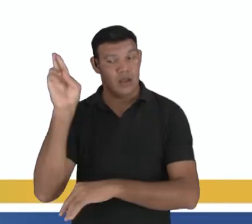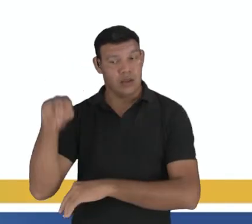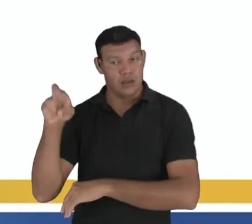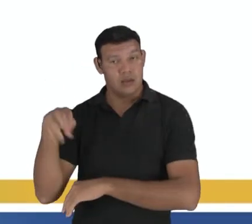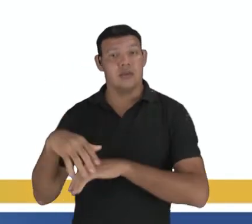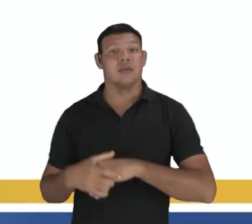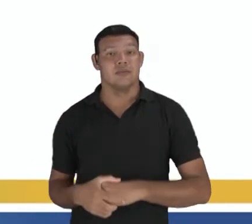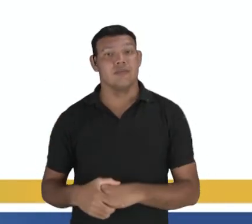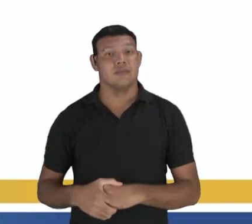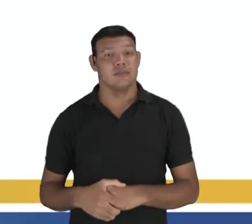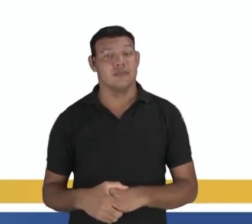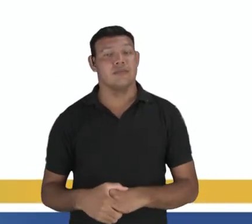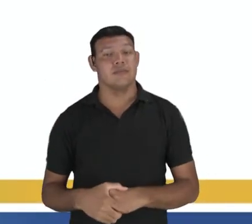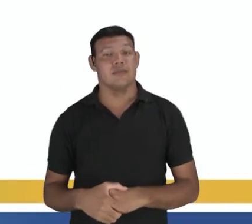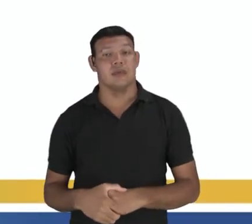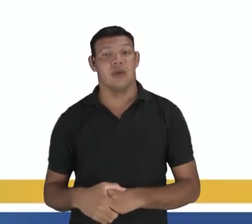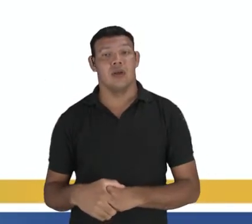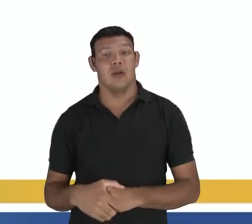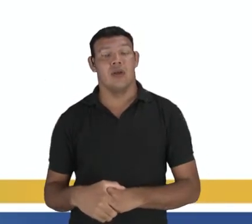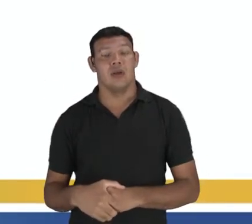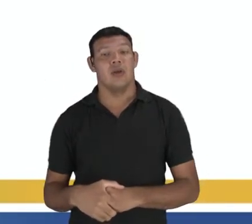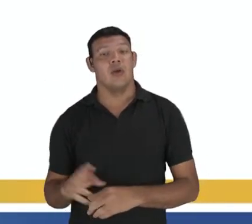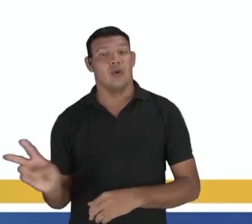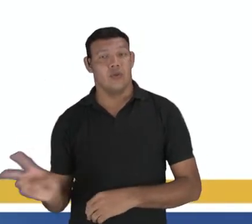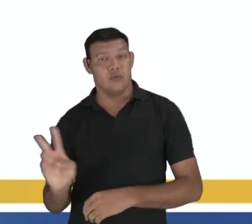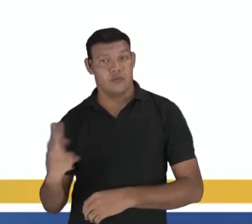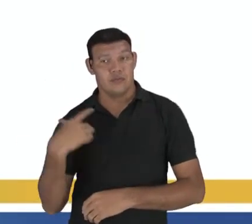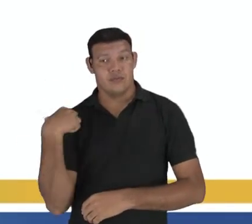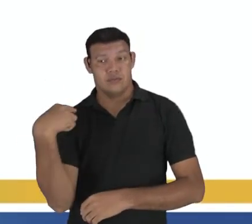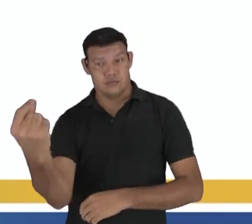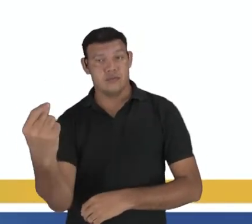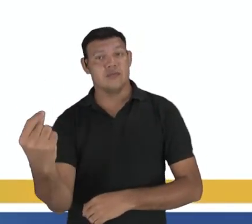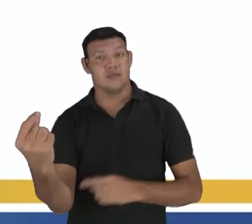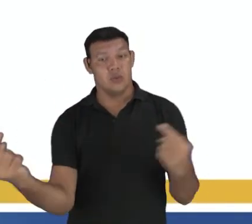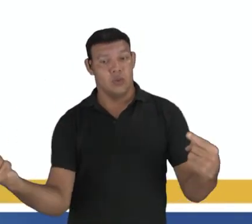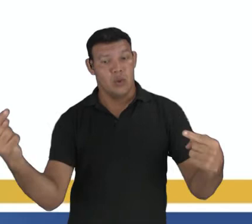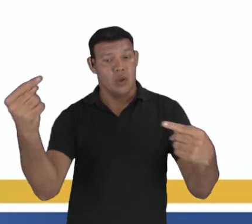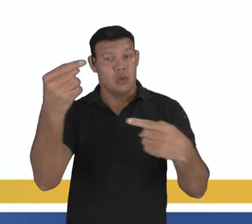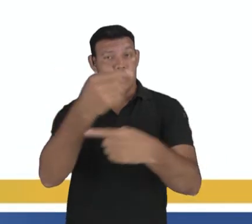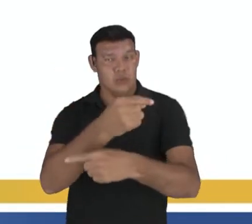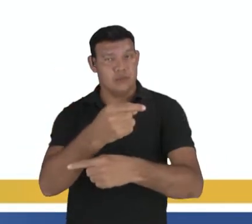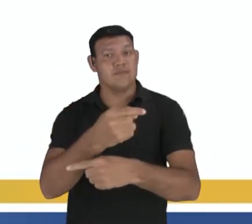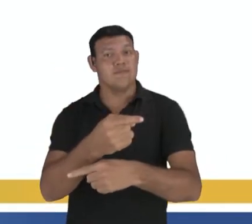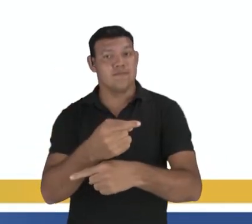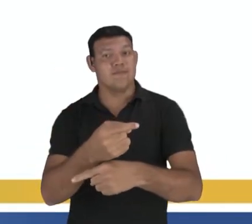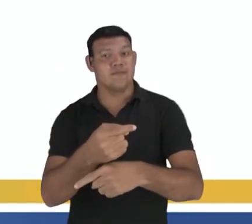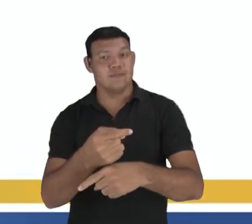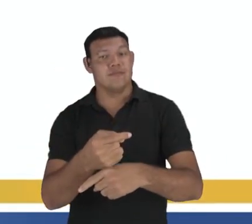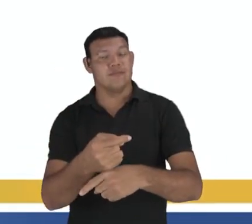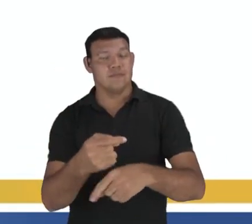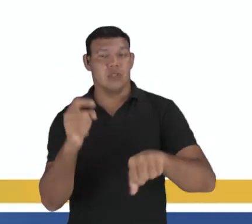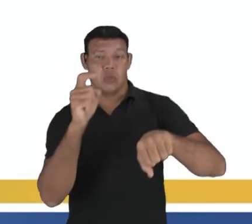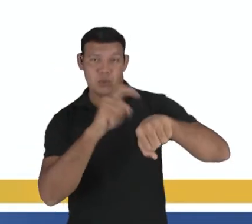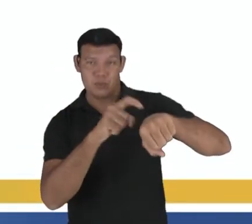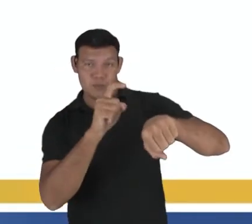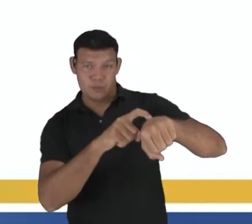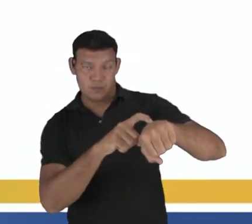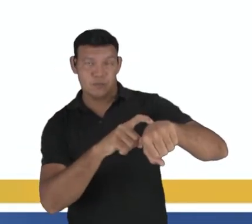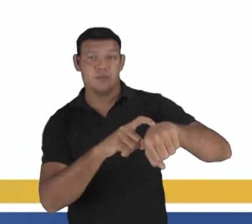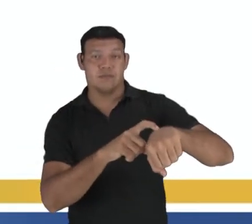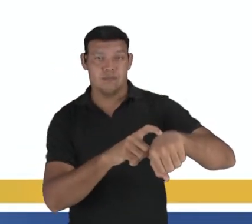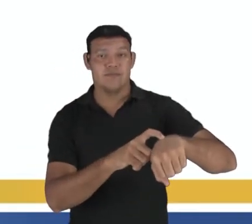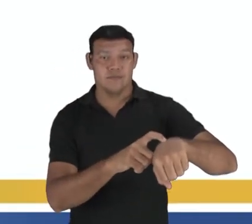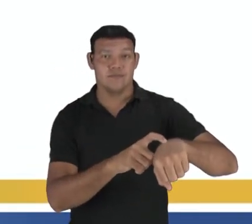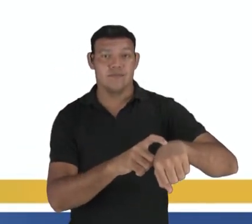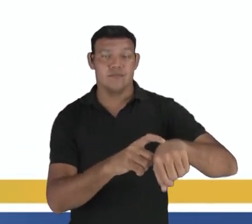razão entre o valor da velocidade média e o inverso do valor correspondente ao tempo